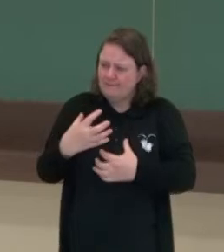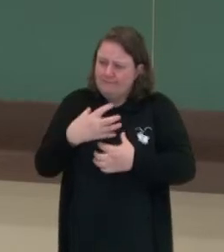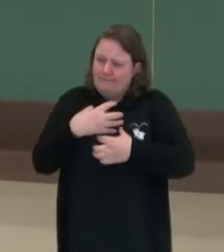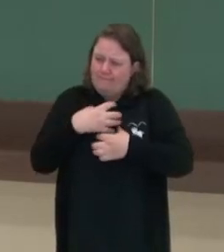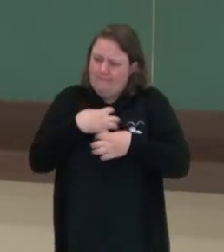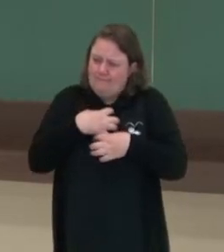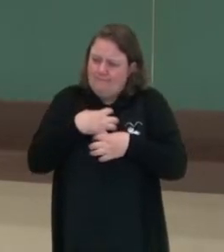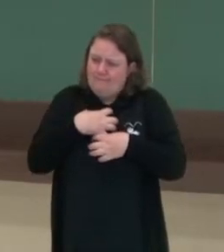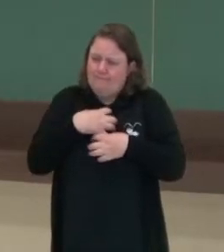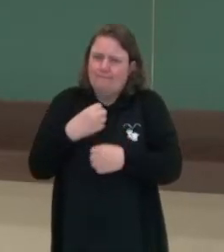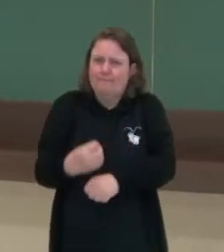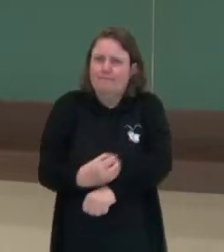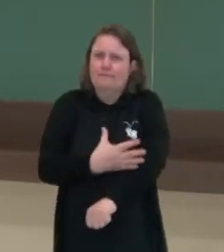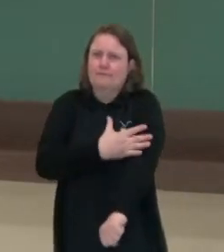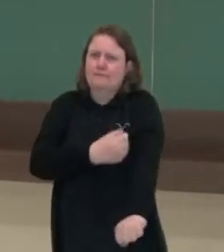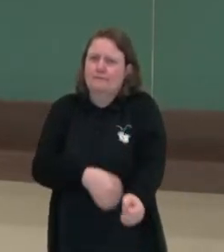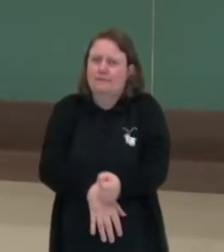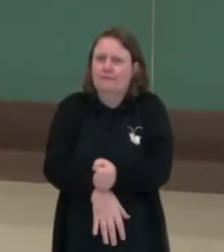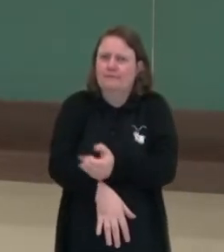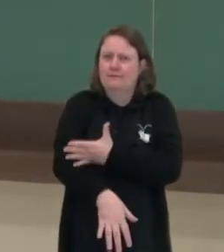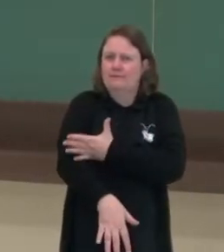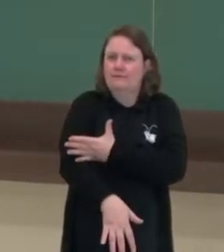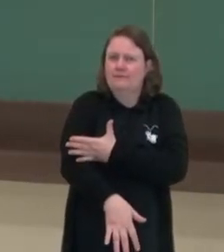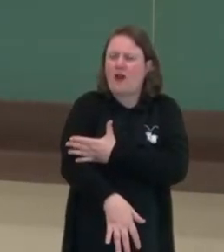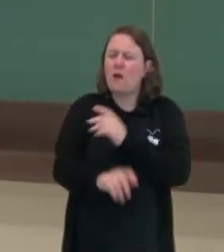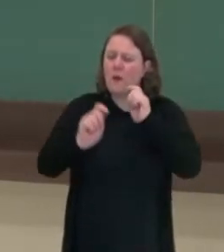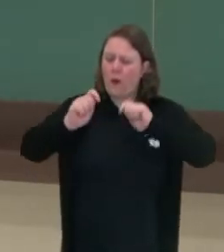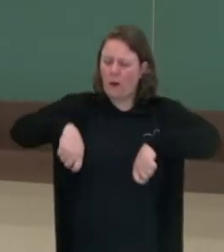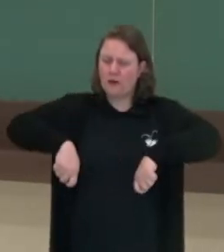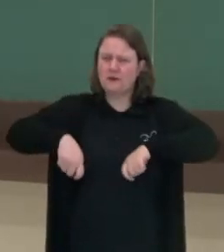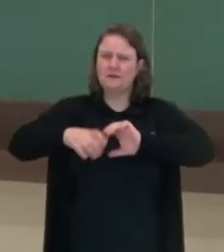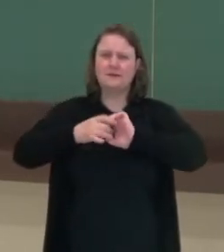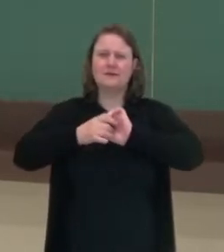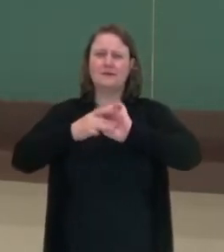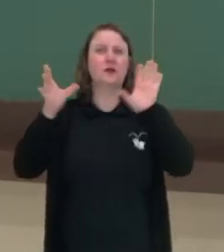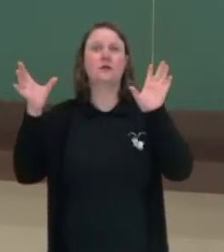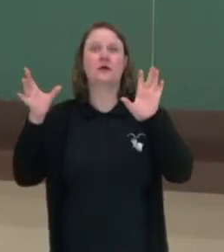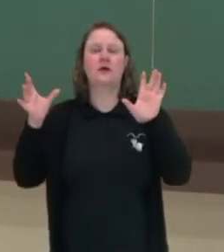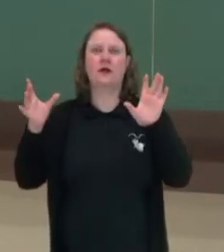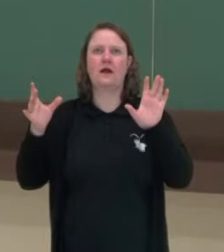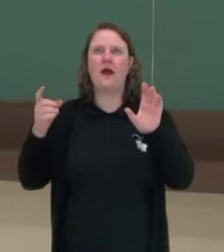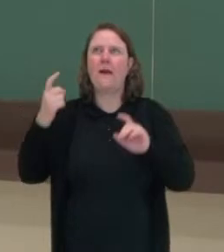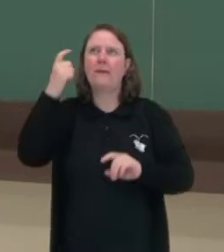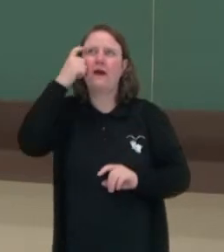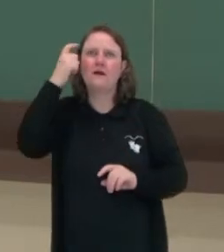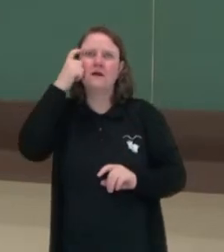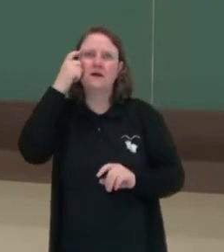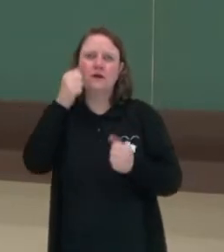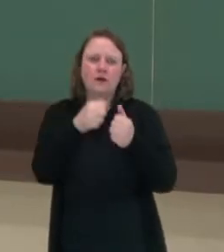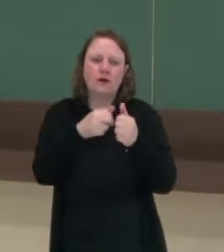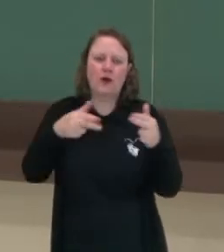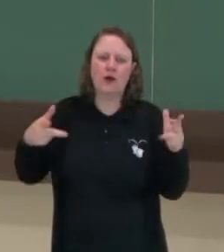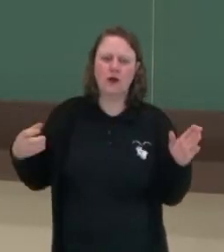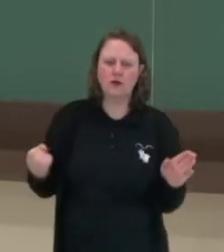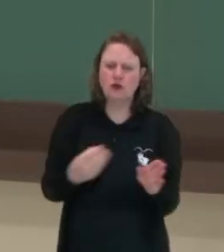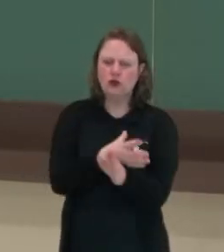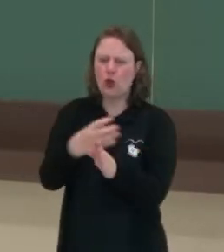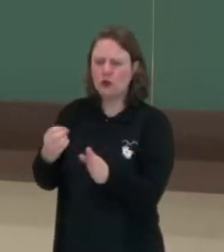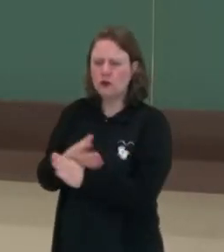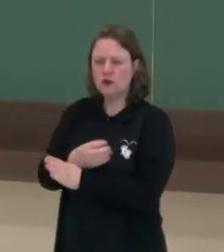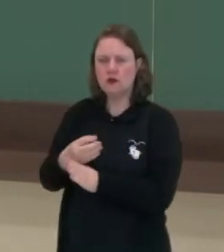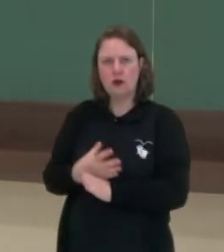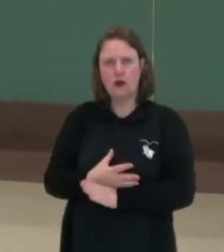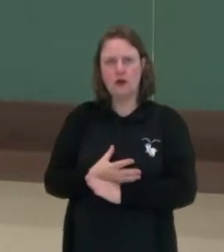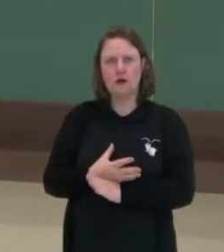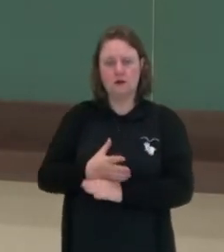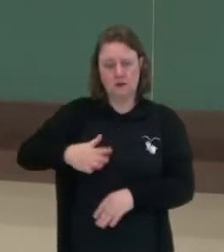seu instinto, no seu subconsciente, trazendo novas percepções sobre a realidade que te